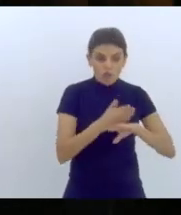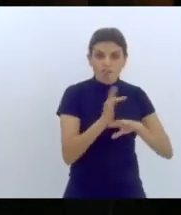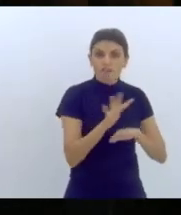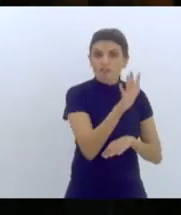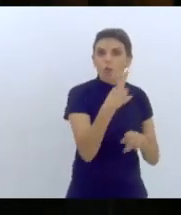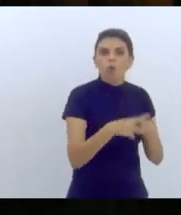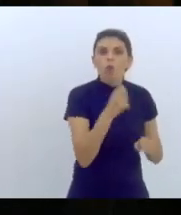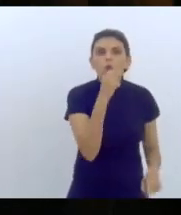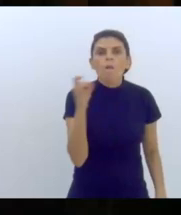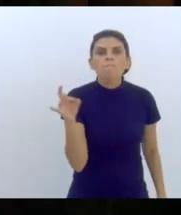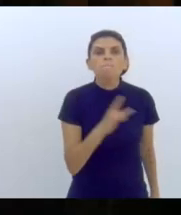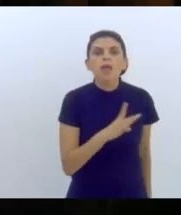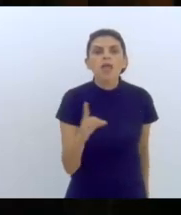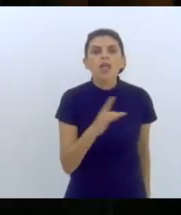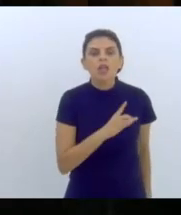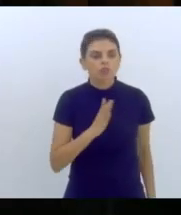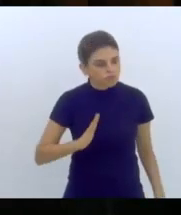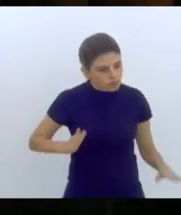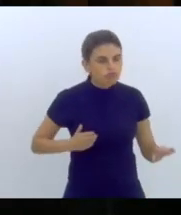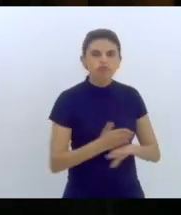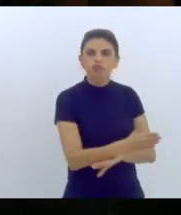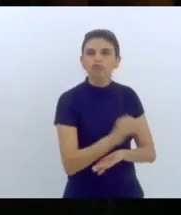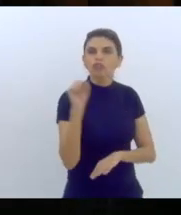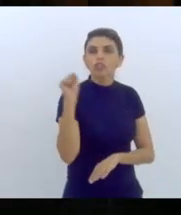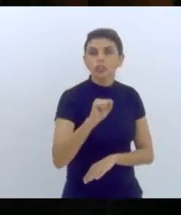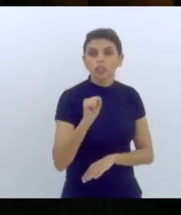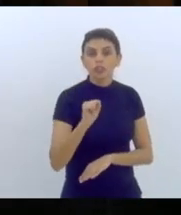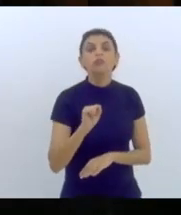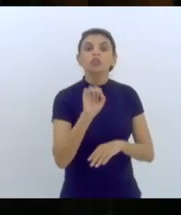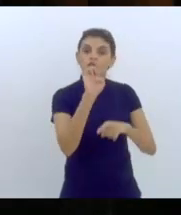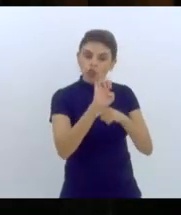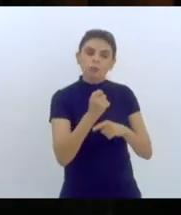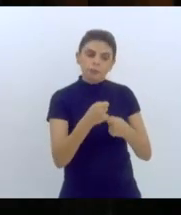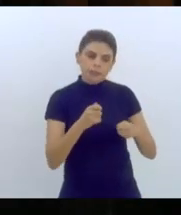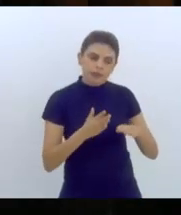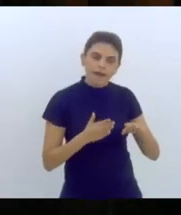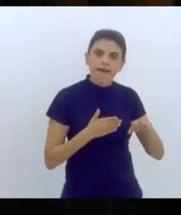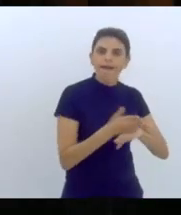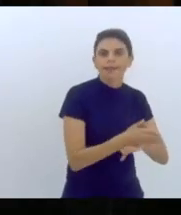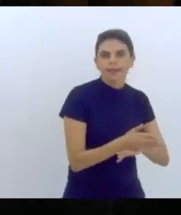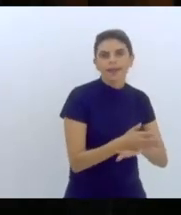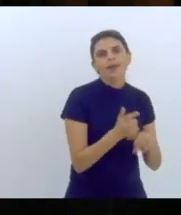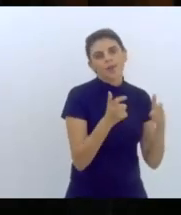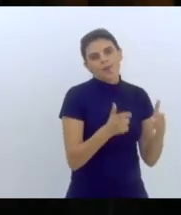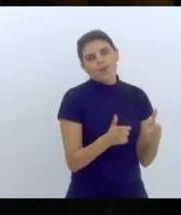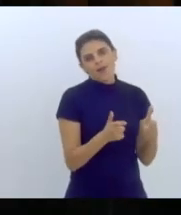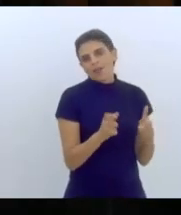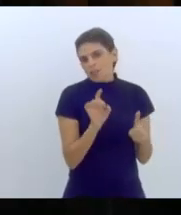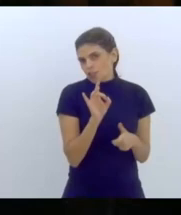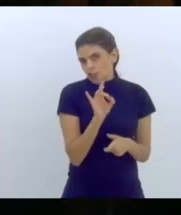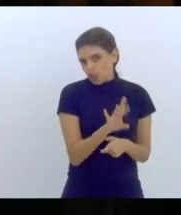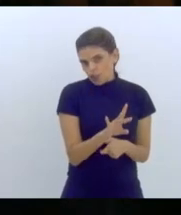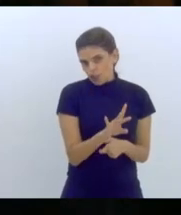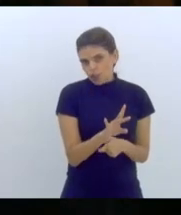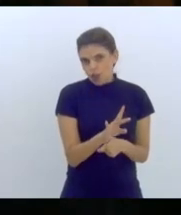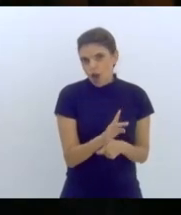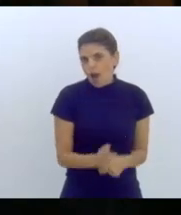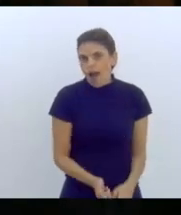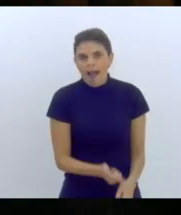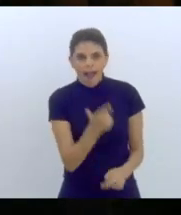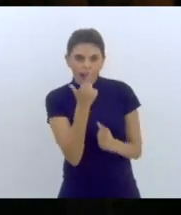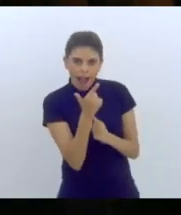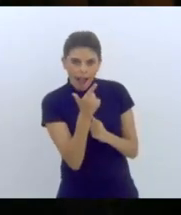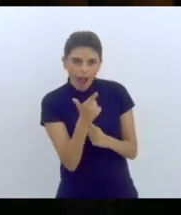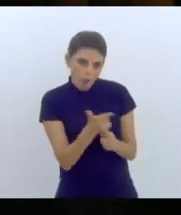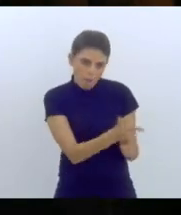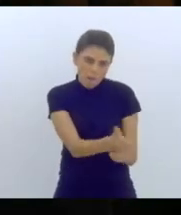não tem medo do Estado dentro da favela. O Estado tem que estar dentro da favela, e aí não é só com o seu braço armado, com um